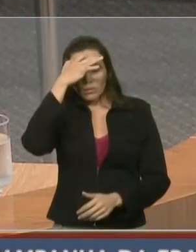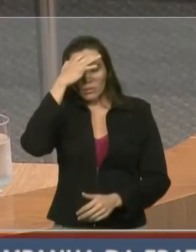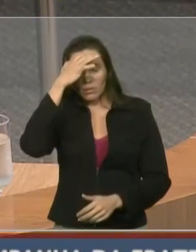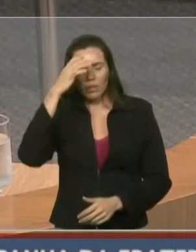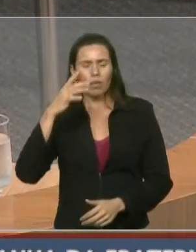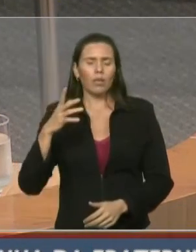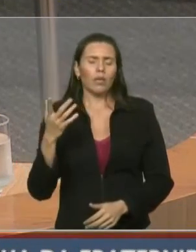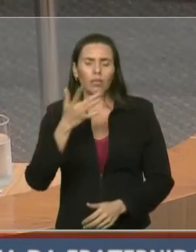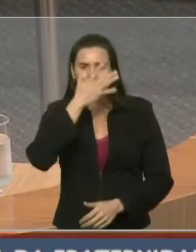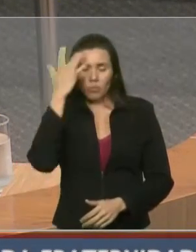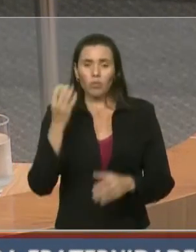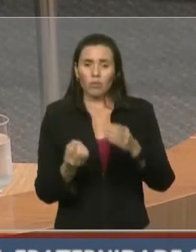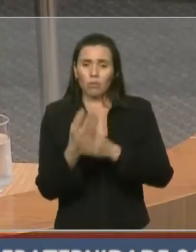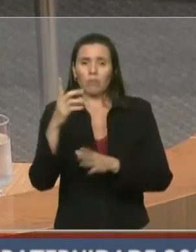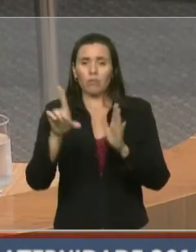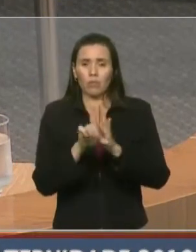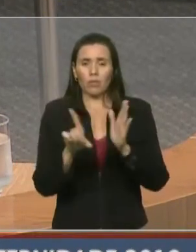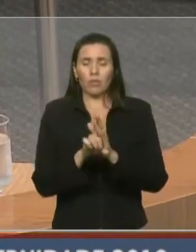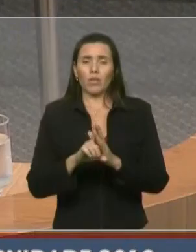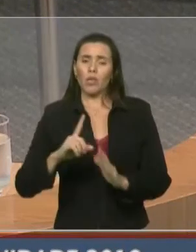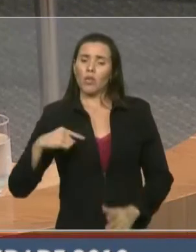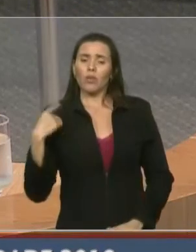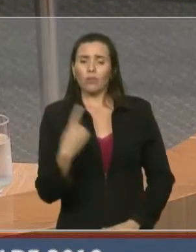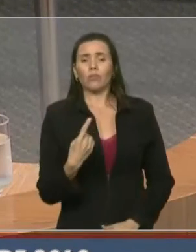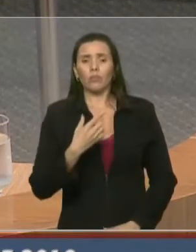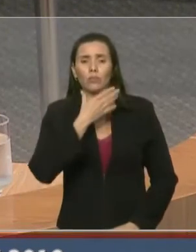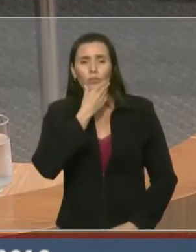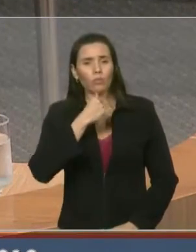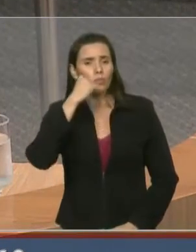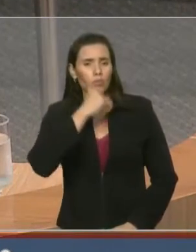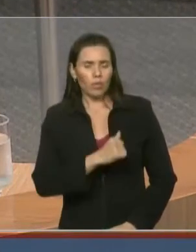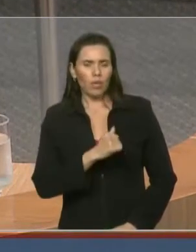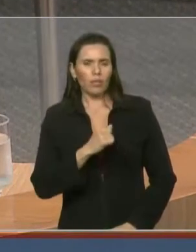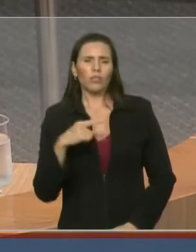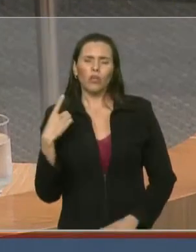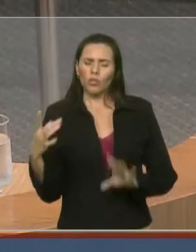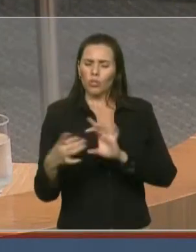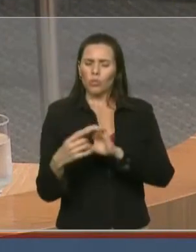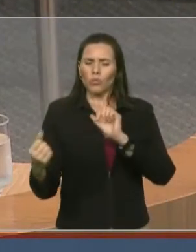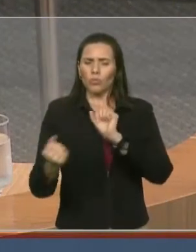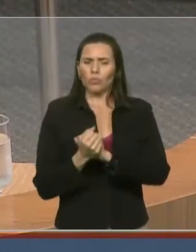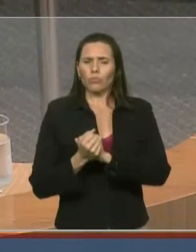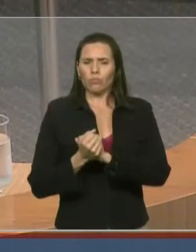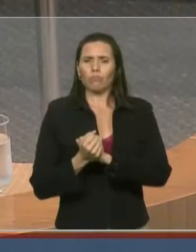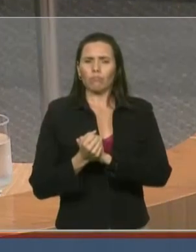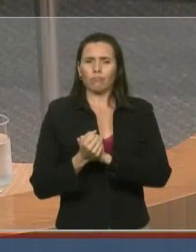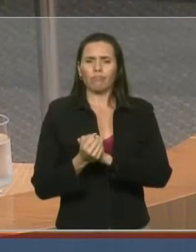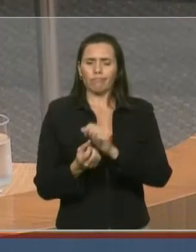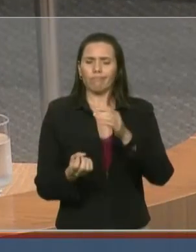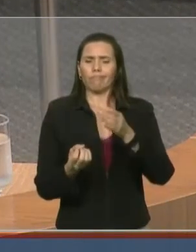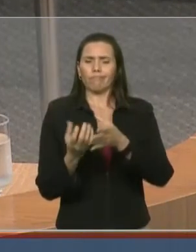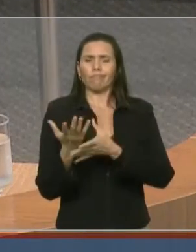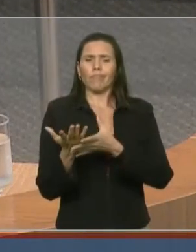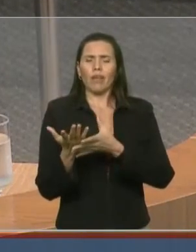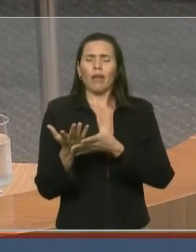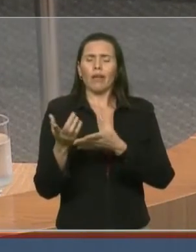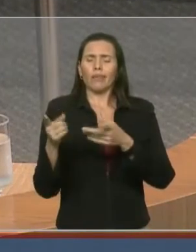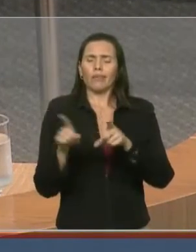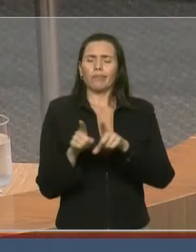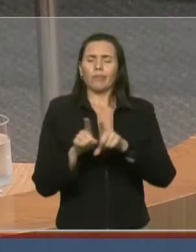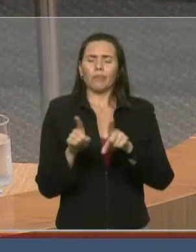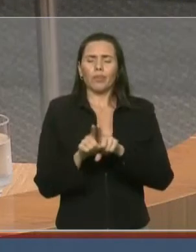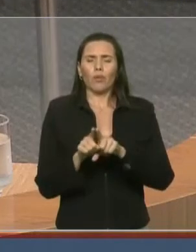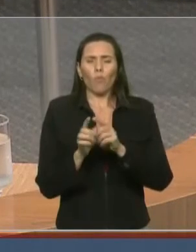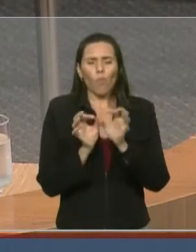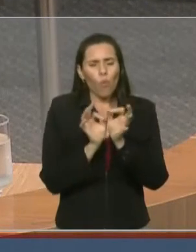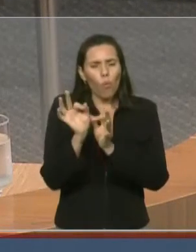cidadã, para que todos nós nos empenhemos em construir políticas públicas que tenham a marca da inclusão, a marca do enfrentamento